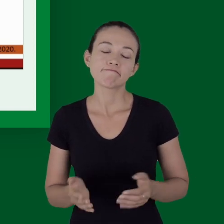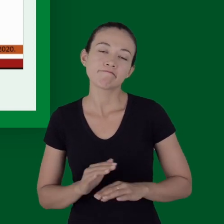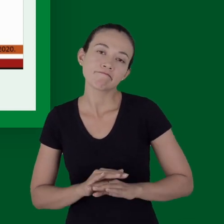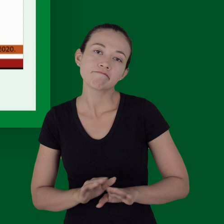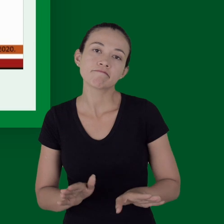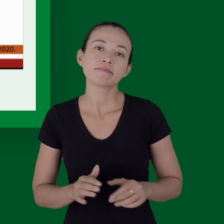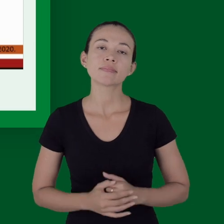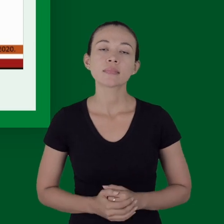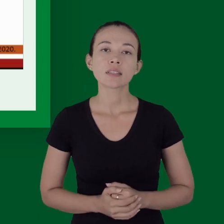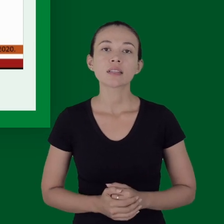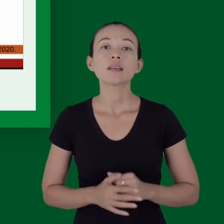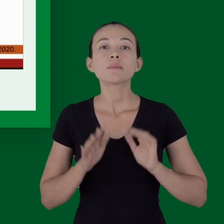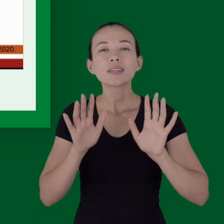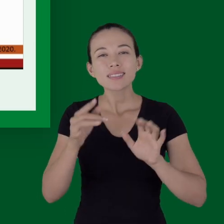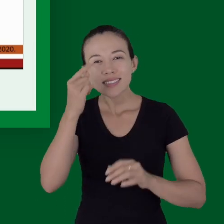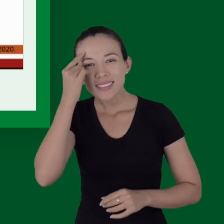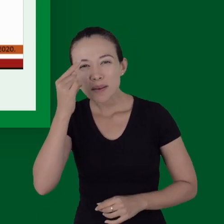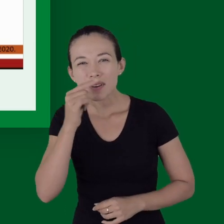Então é basicamente isso.